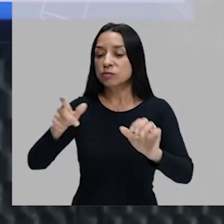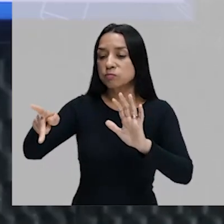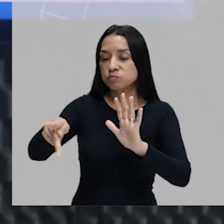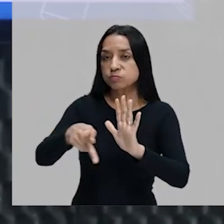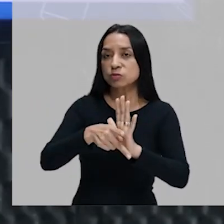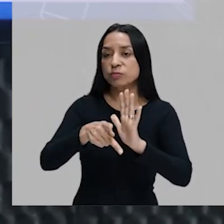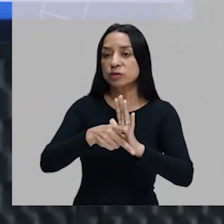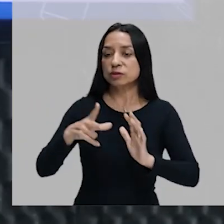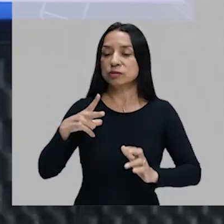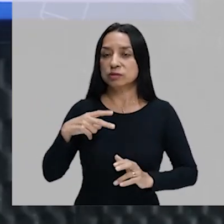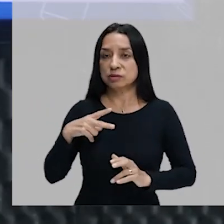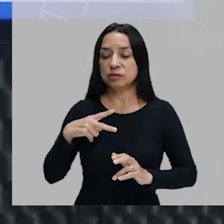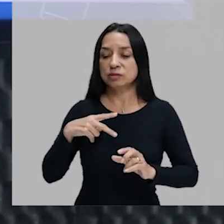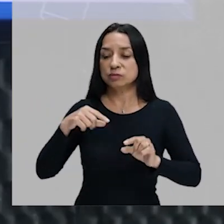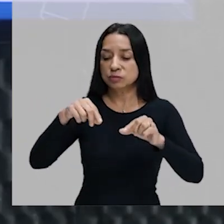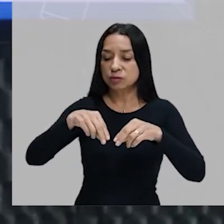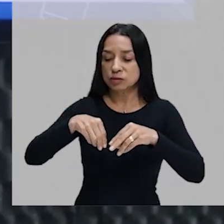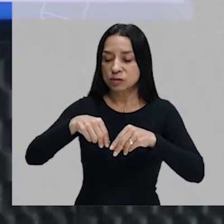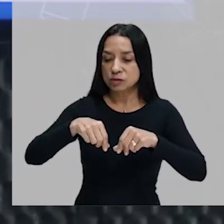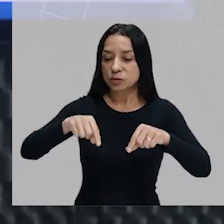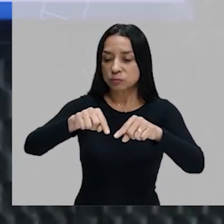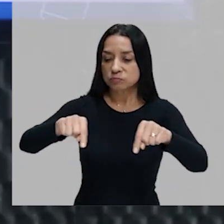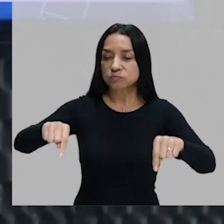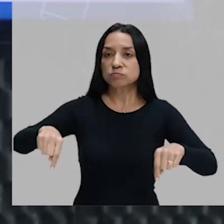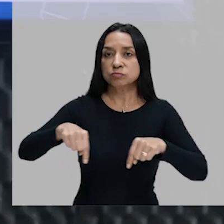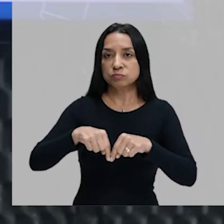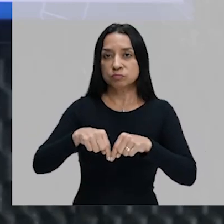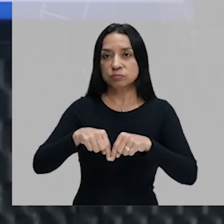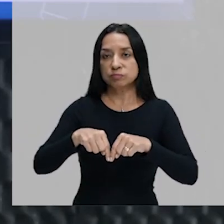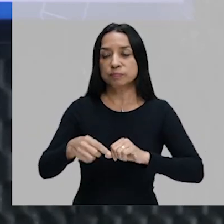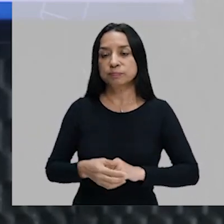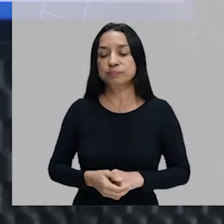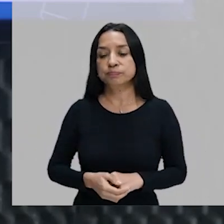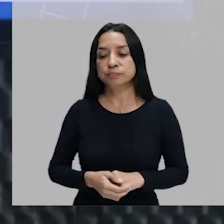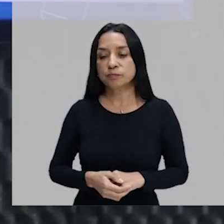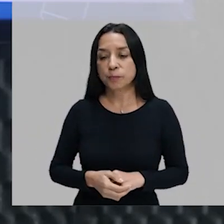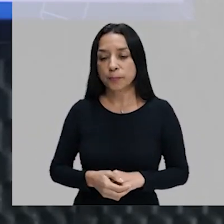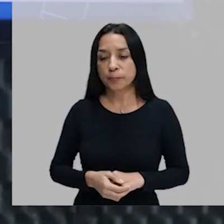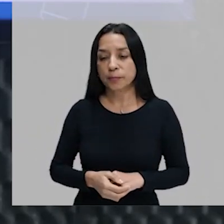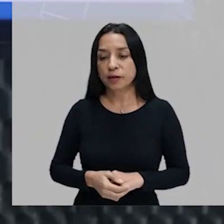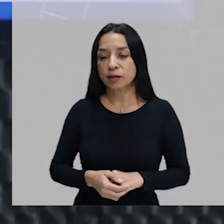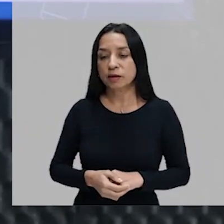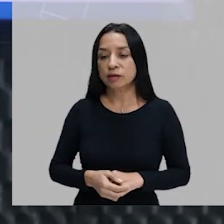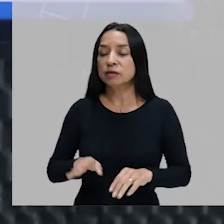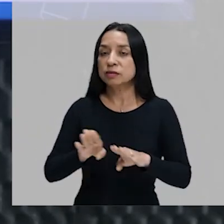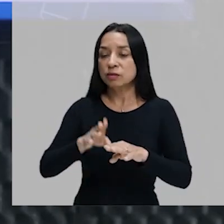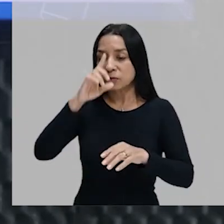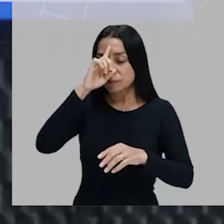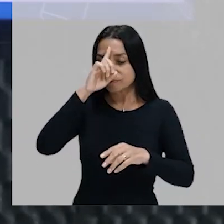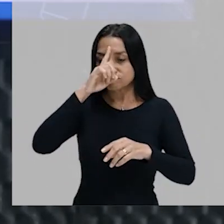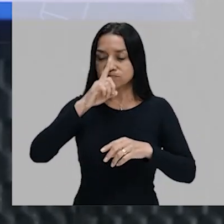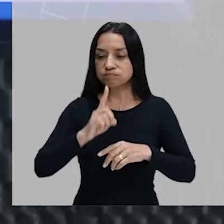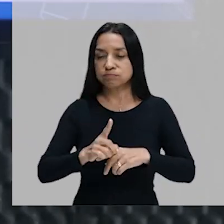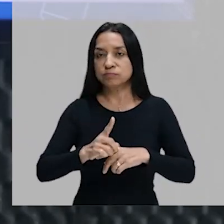proprietário das terras. Além de grande proprietário das terras, o faraó ele comandava os